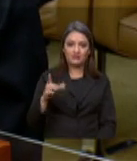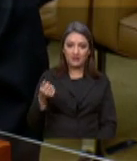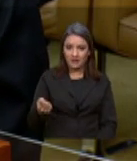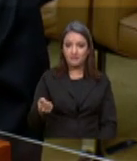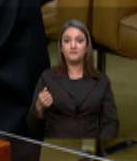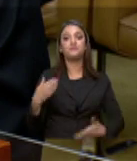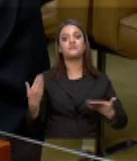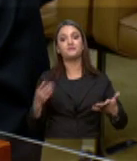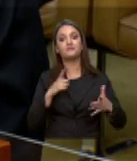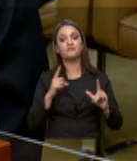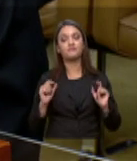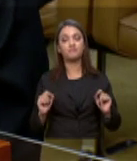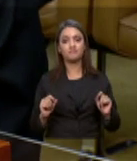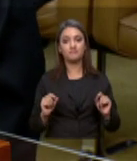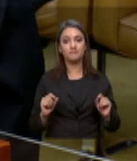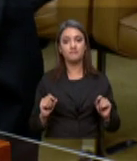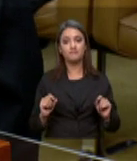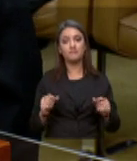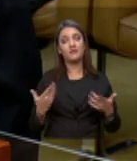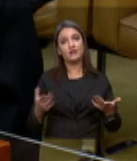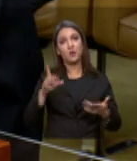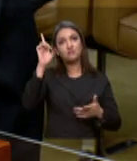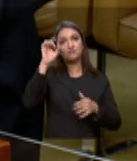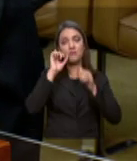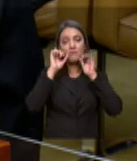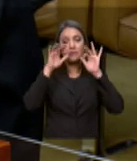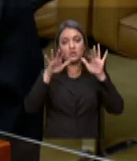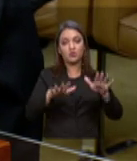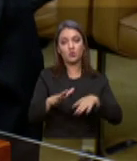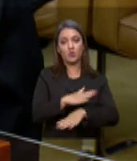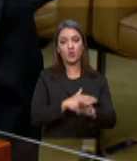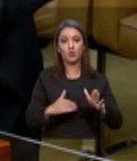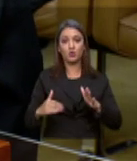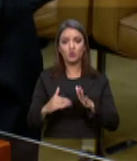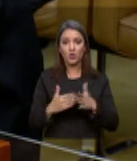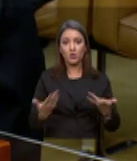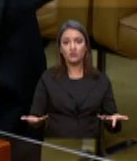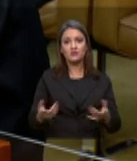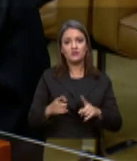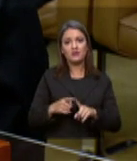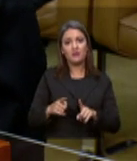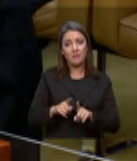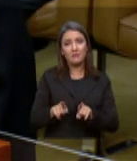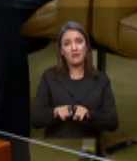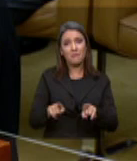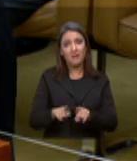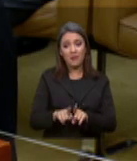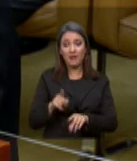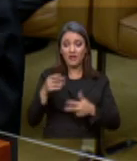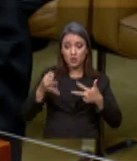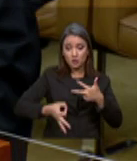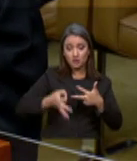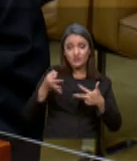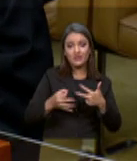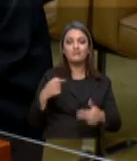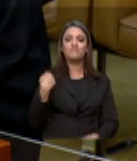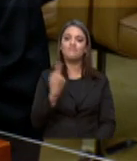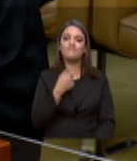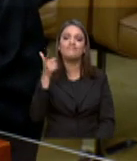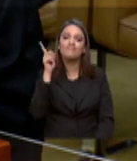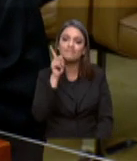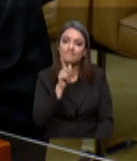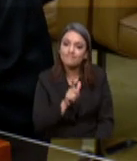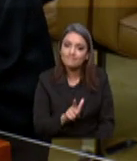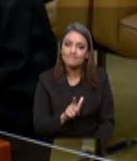que Deus nos ilumine a todos e a Vossas Excelências para que reencontremos pela via do Judiciário, infelizmente pela